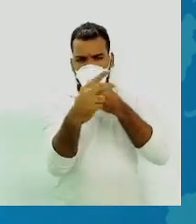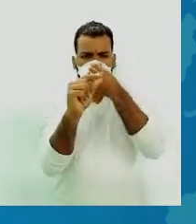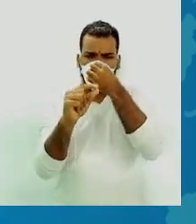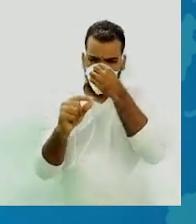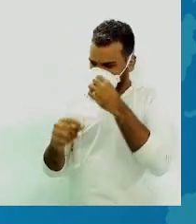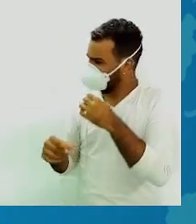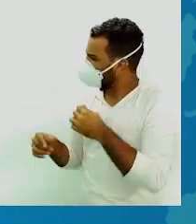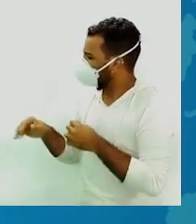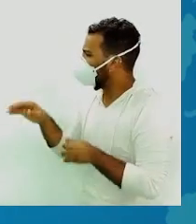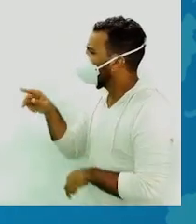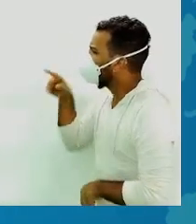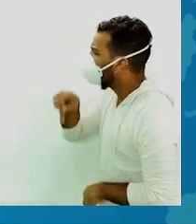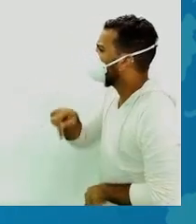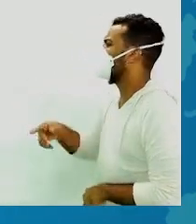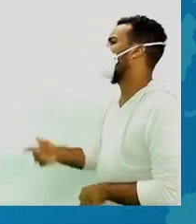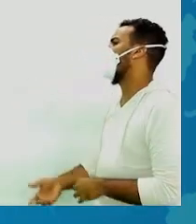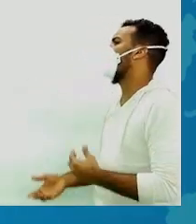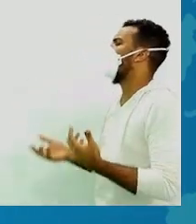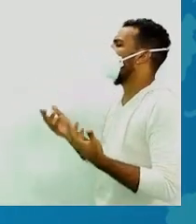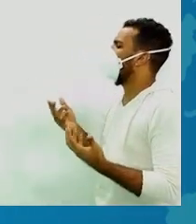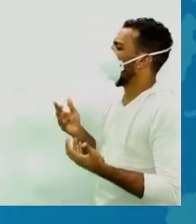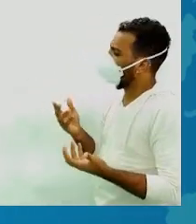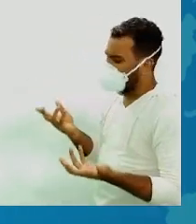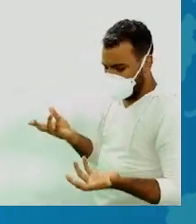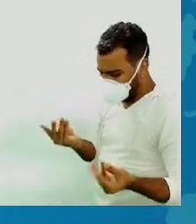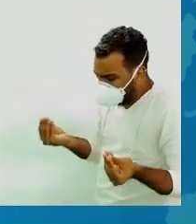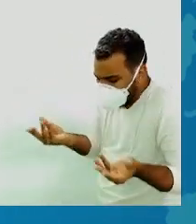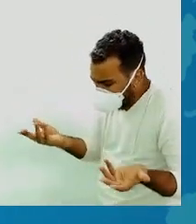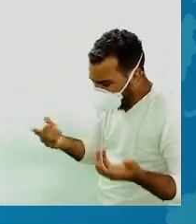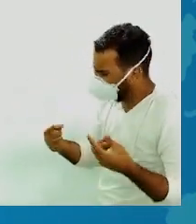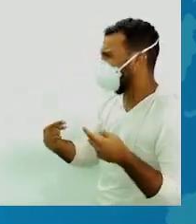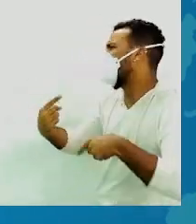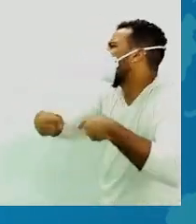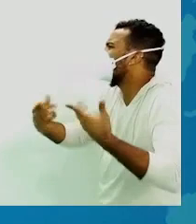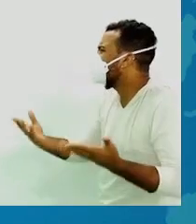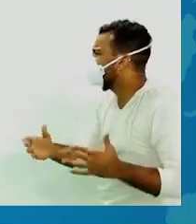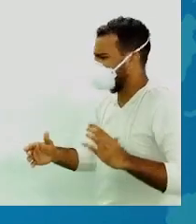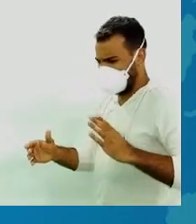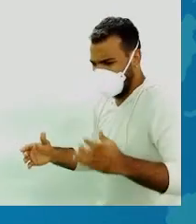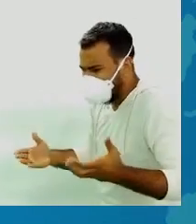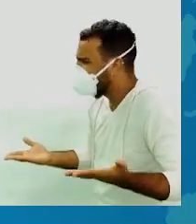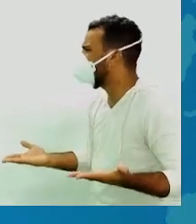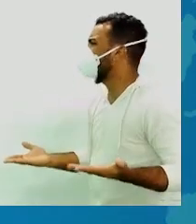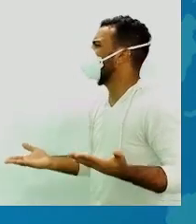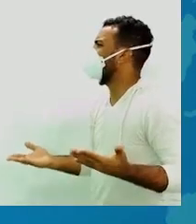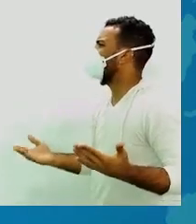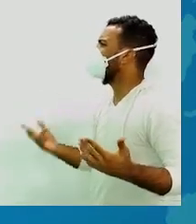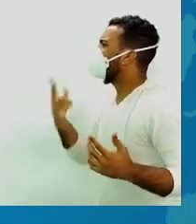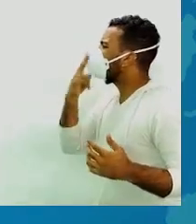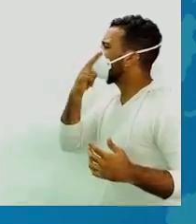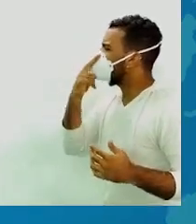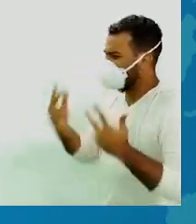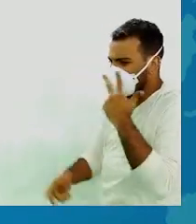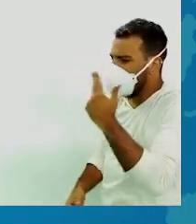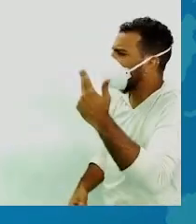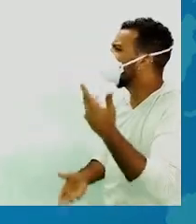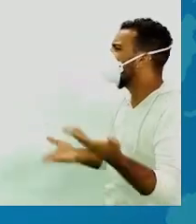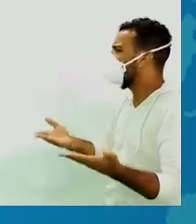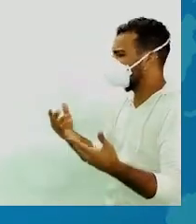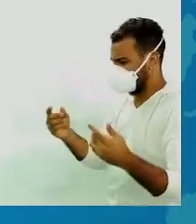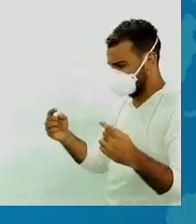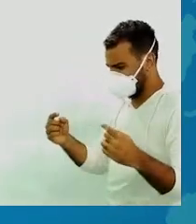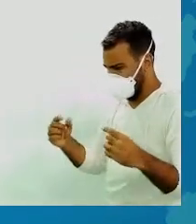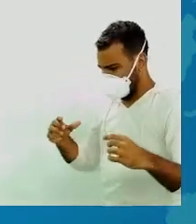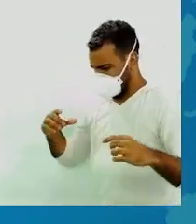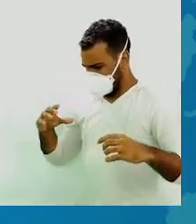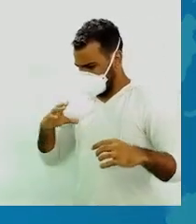assim: professor, mas política, ética, uma coisa que parece que hoje não se situa bem,